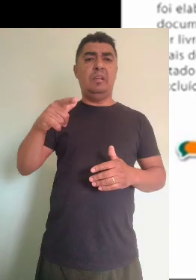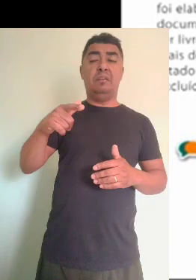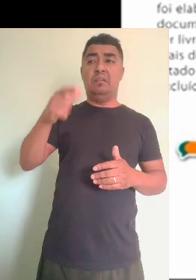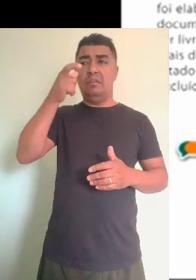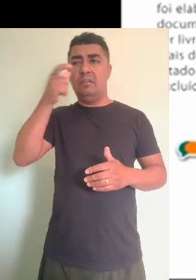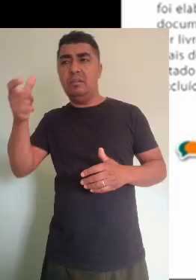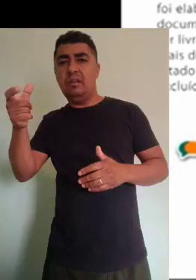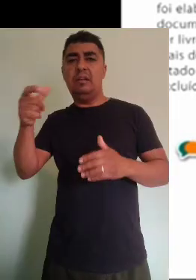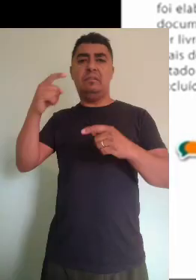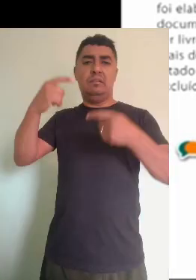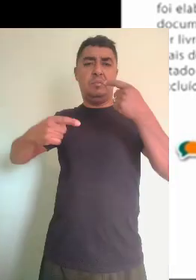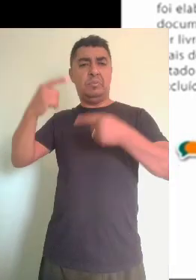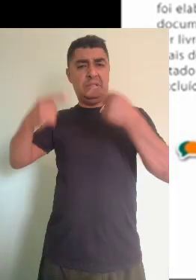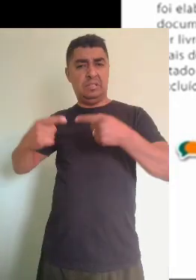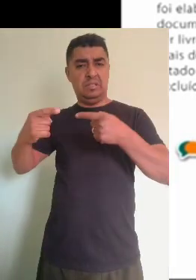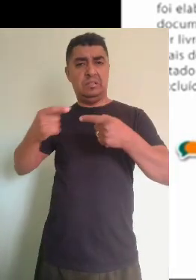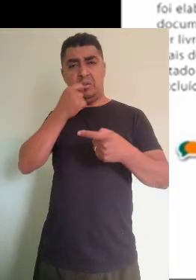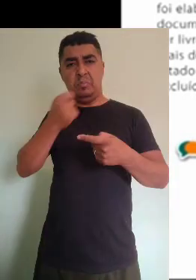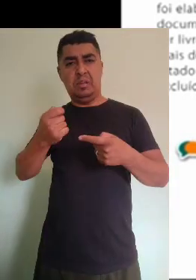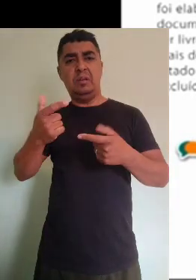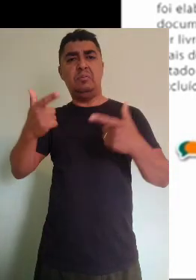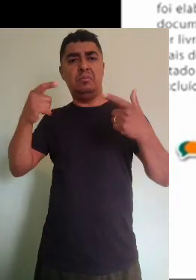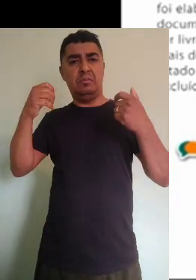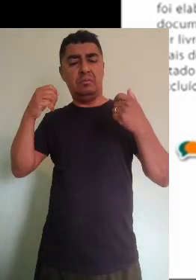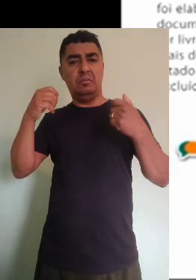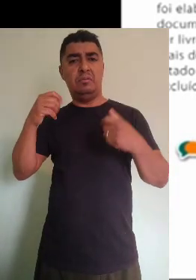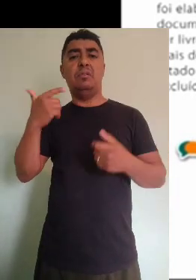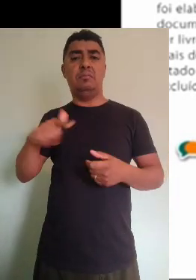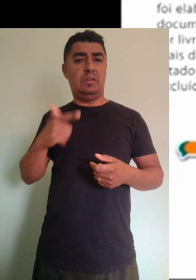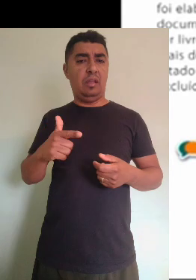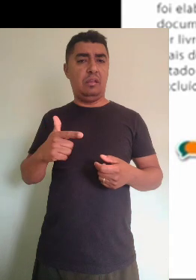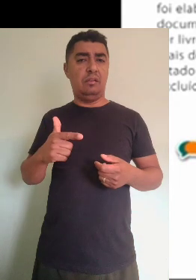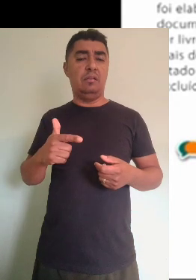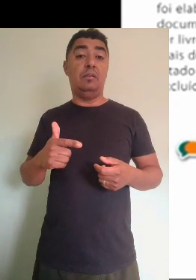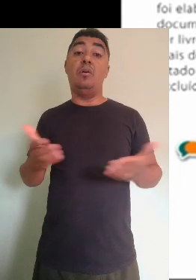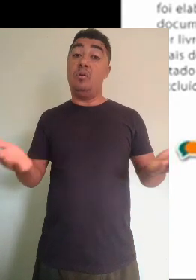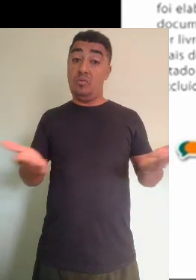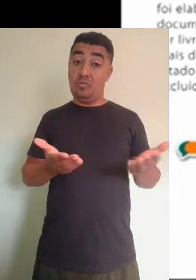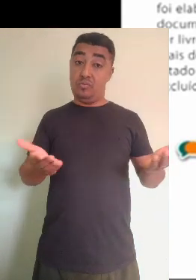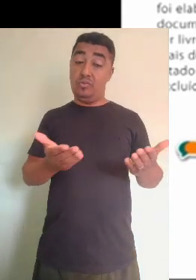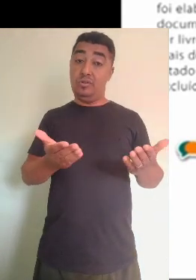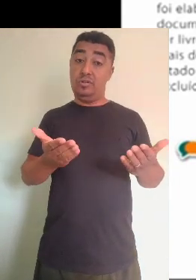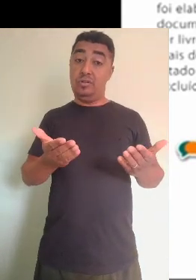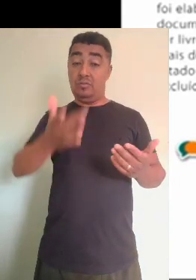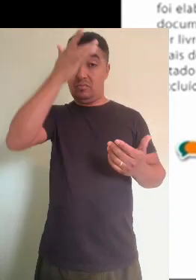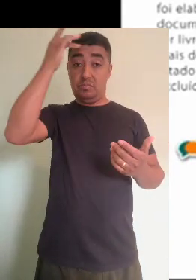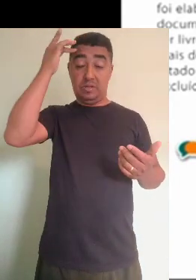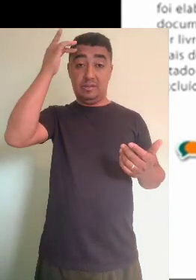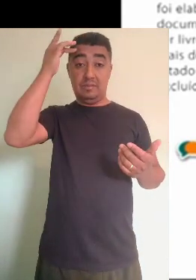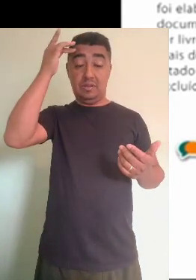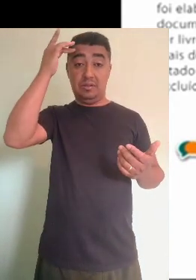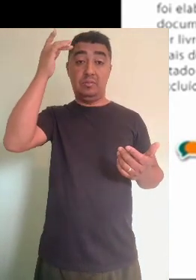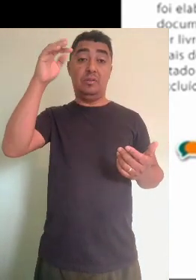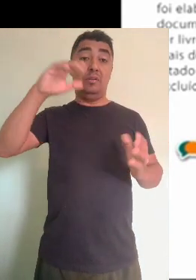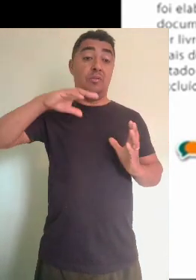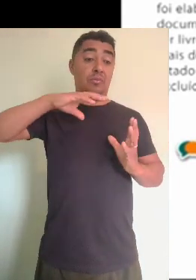sociais e políticos? O que você pensa sobre isso? Hoje, o pensamento da humanidade já é diferente. Não